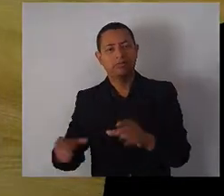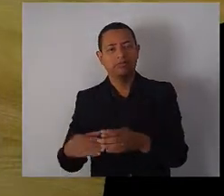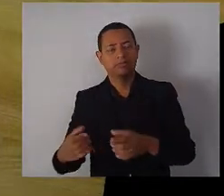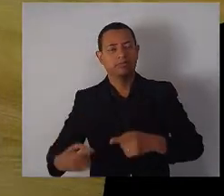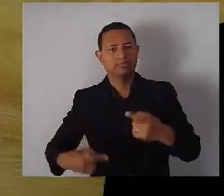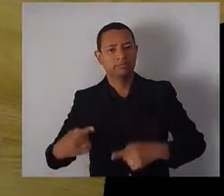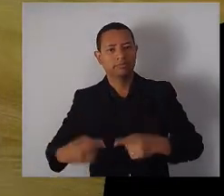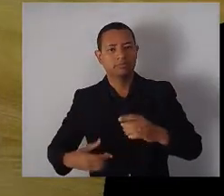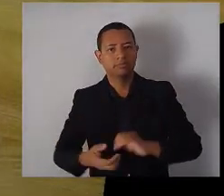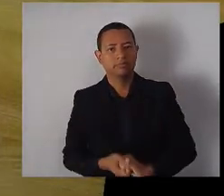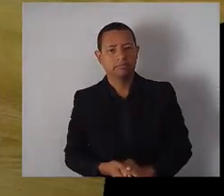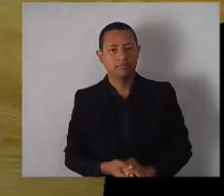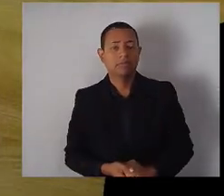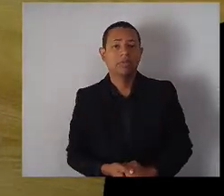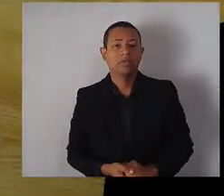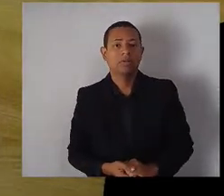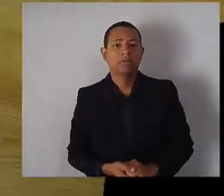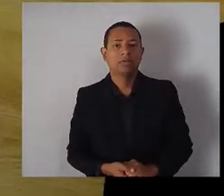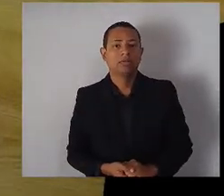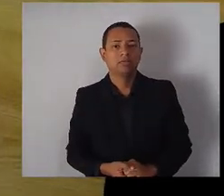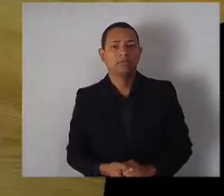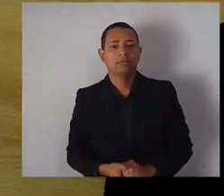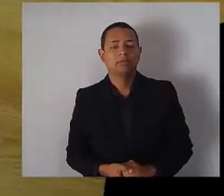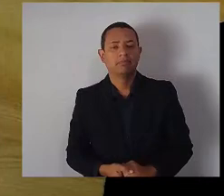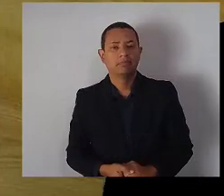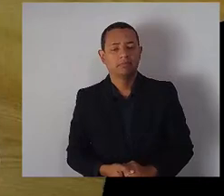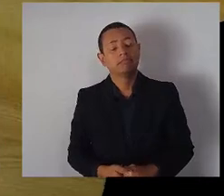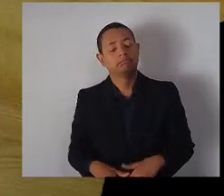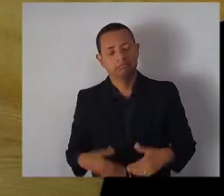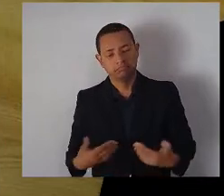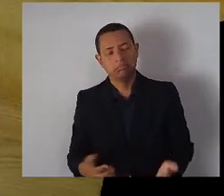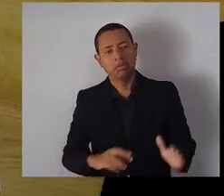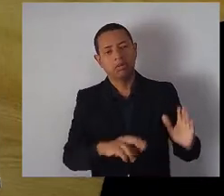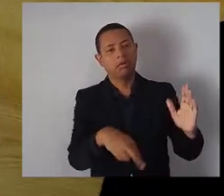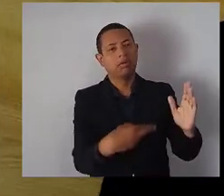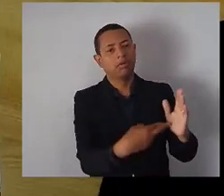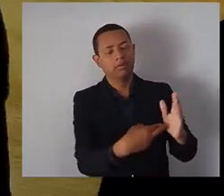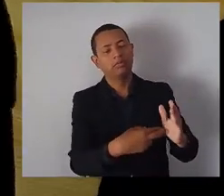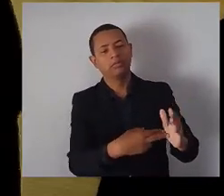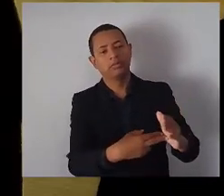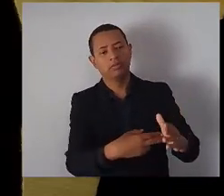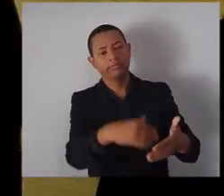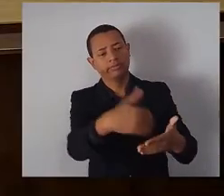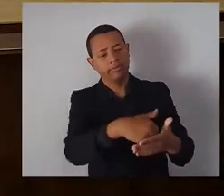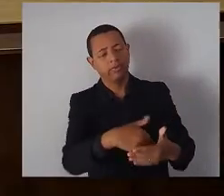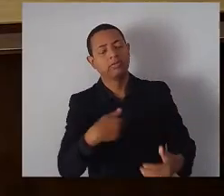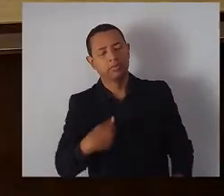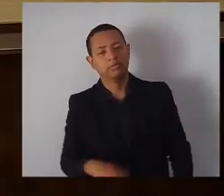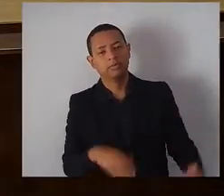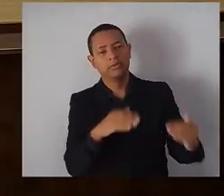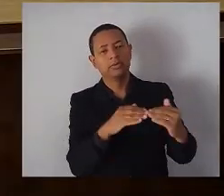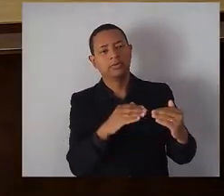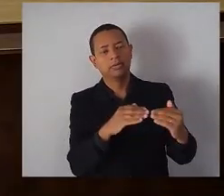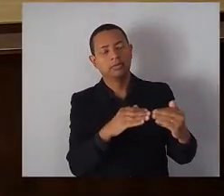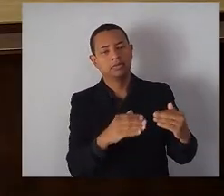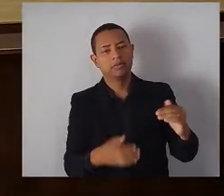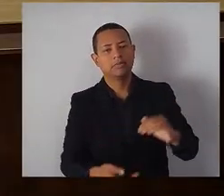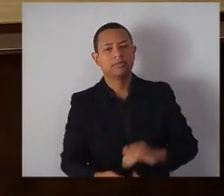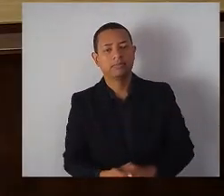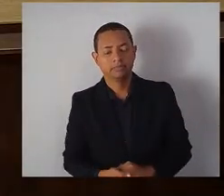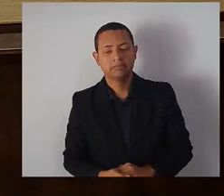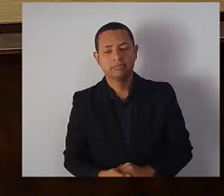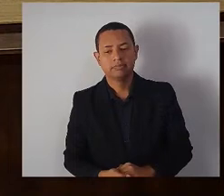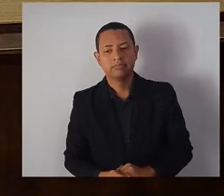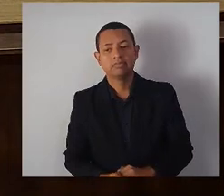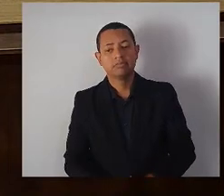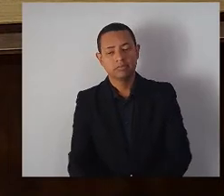com essas considerações, de forma bem breve, eu acompanho o eminente relator. Pois não, desembargador Rogério, muito